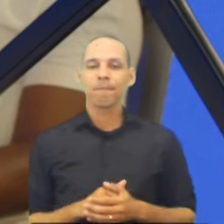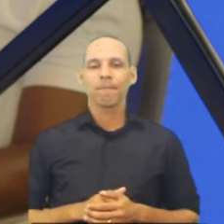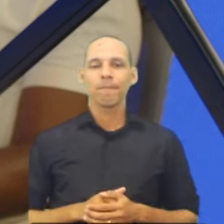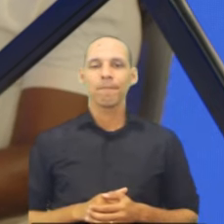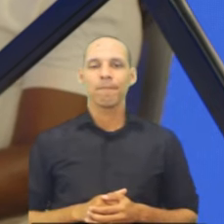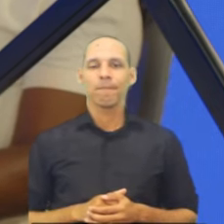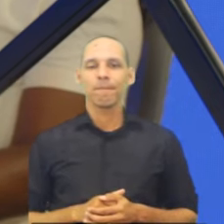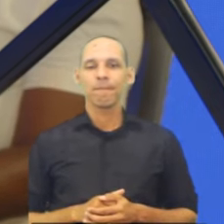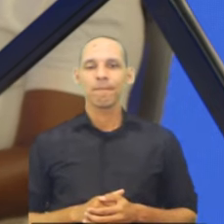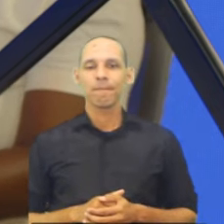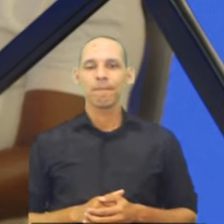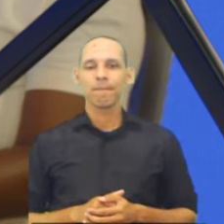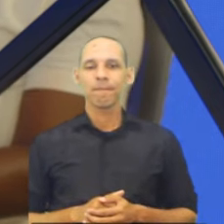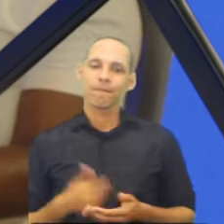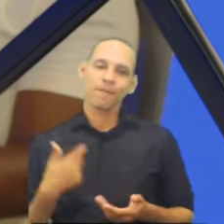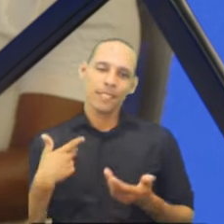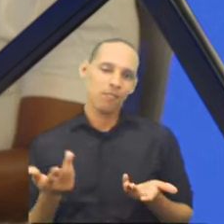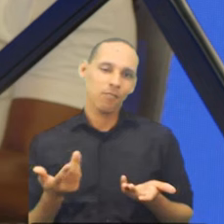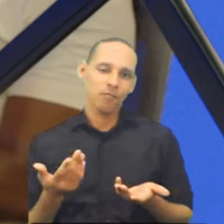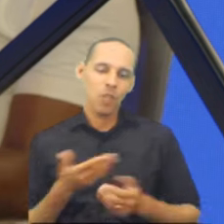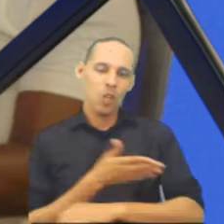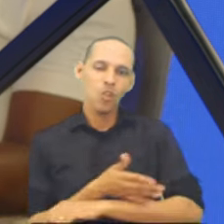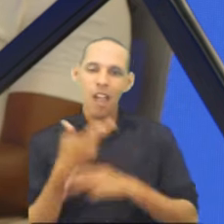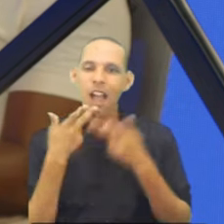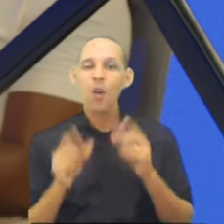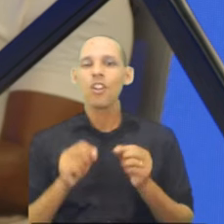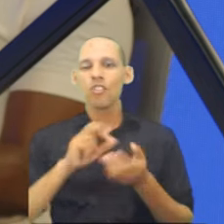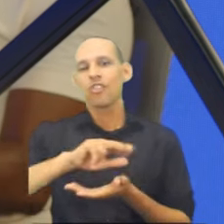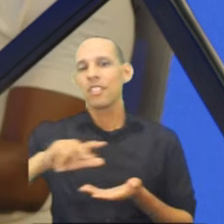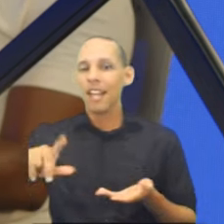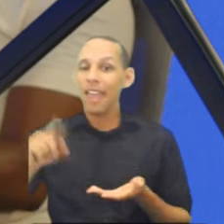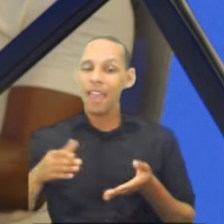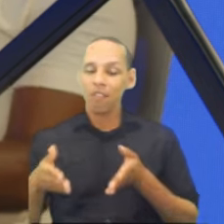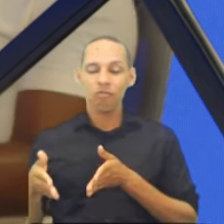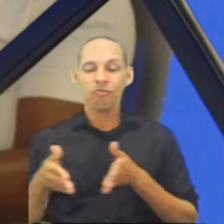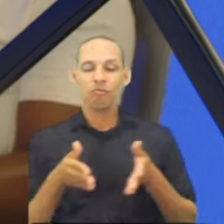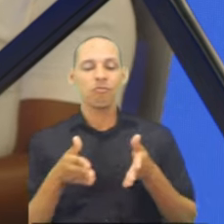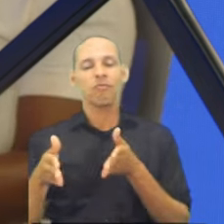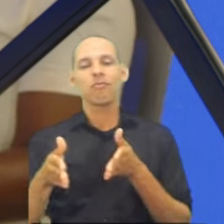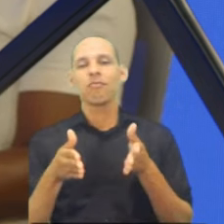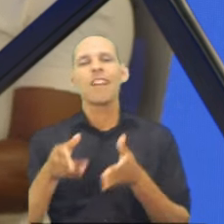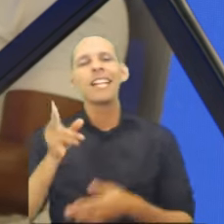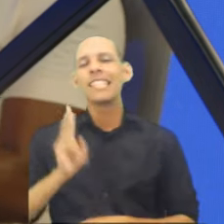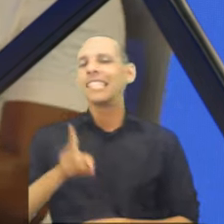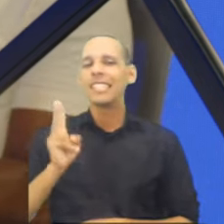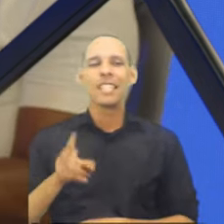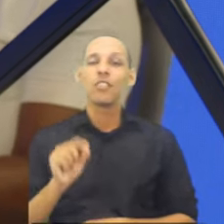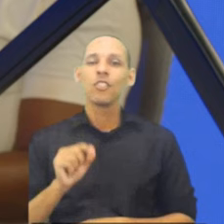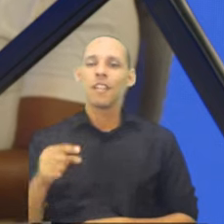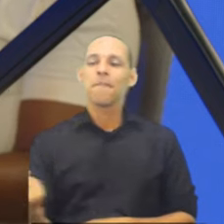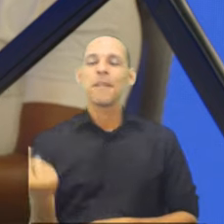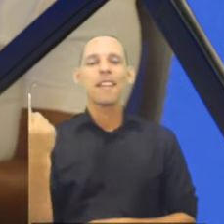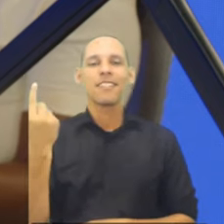de diversidade por isso que eu eu costumo falar que diversidade dentro da organização é uma jornada sempre vai ter